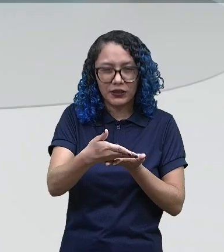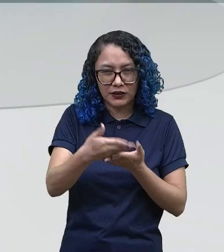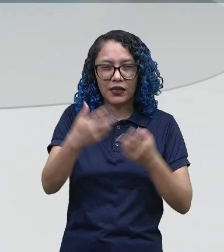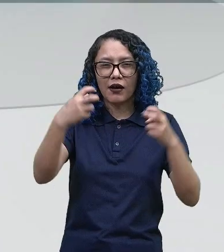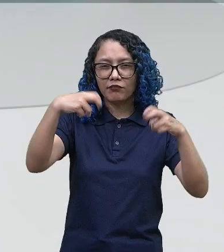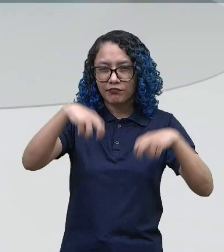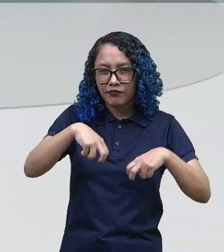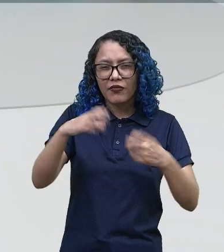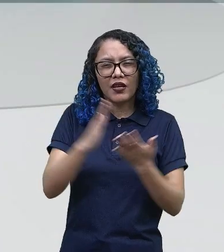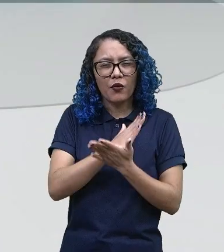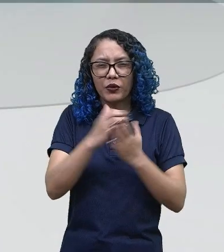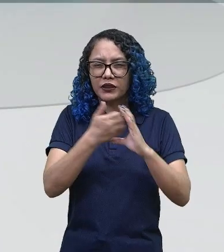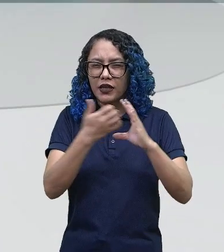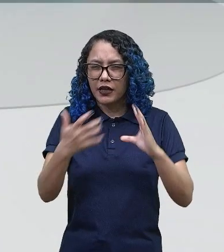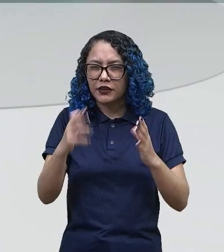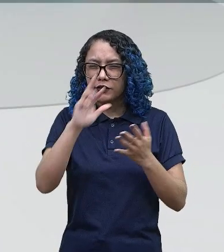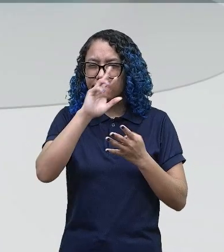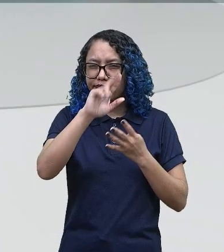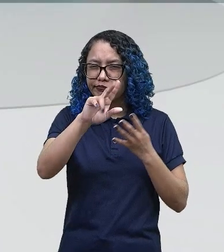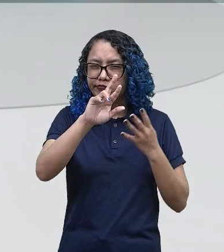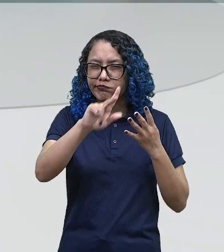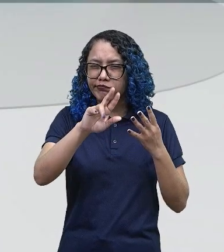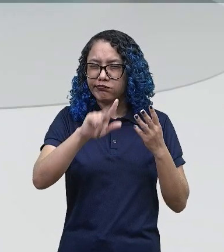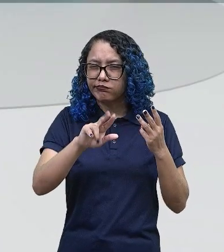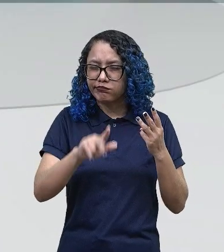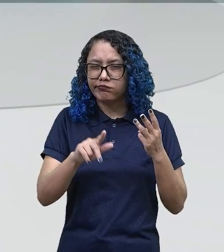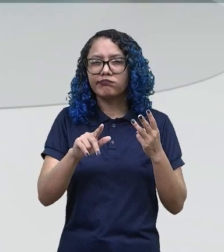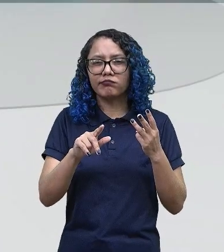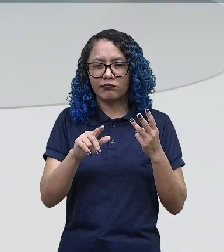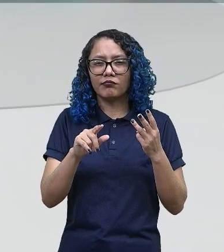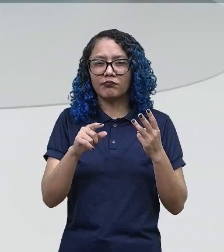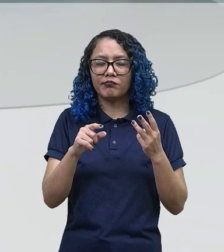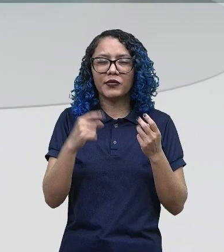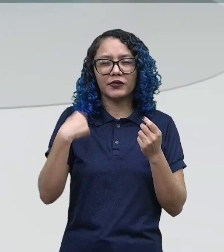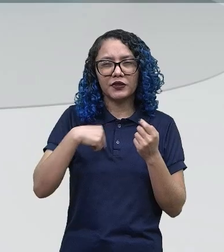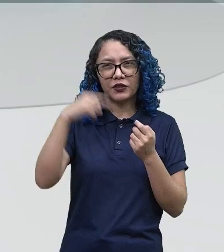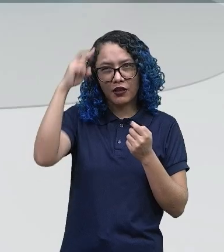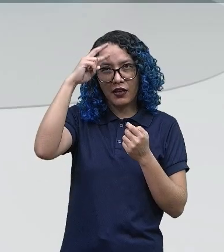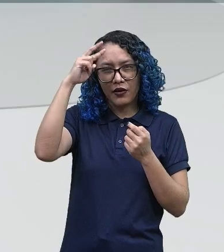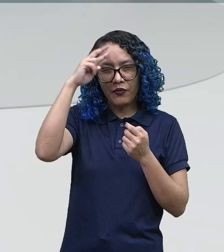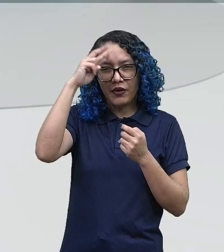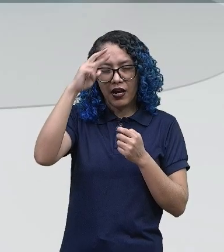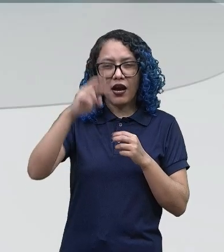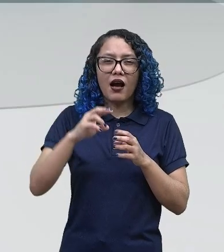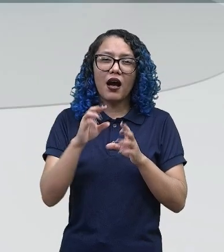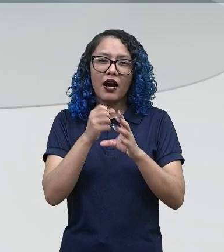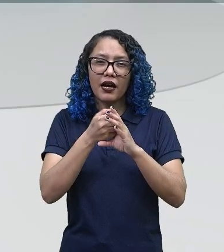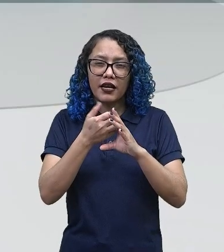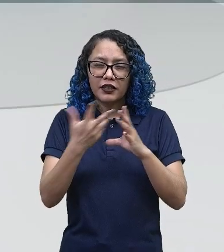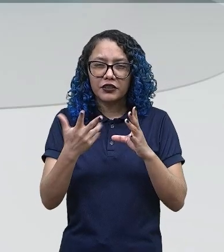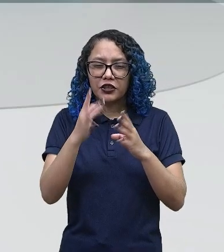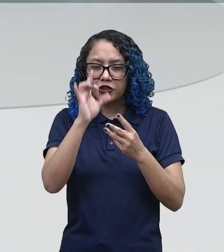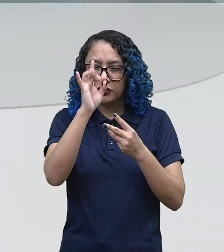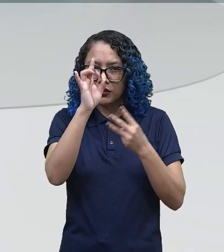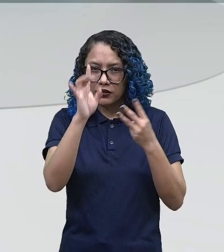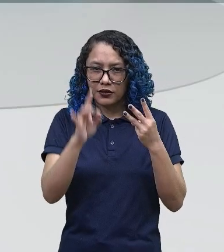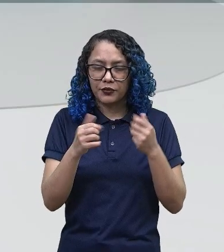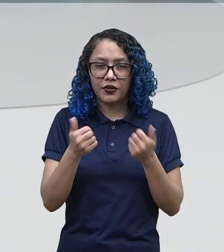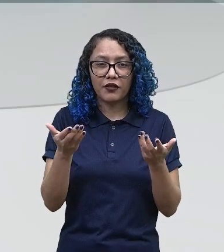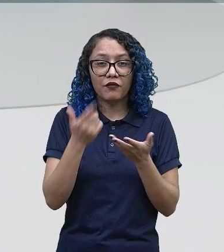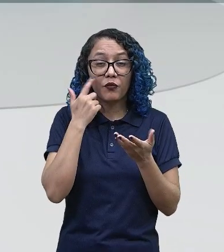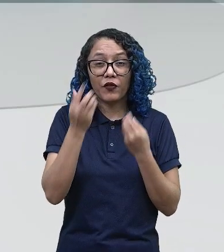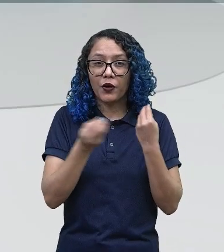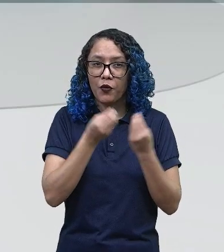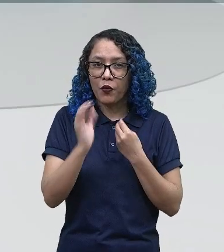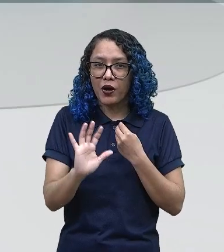elementos chaves aí para a gente guardar cada característica e saber diferenciar essas lutas. Mas vamos observar um visual